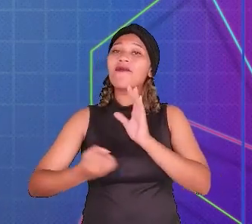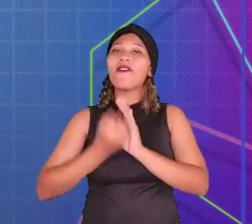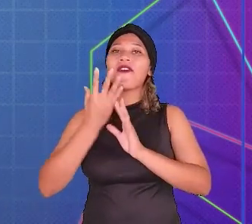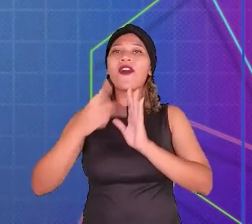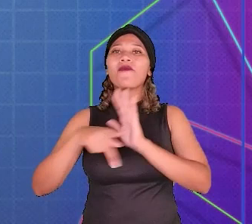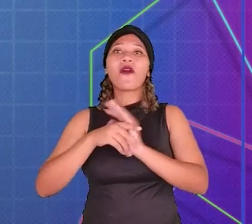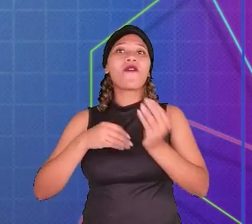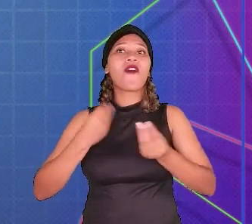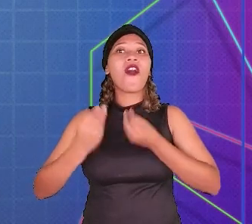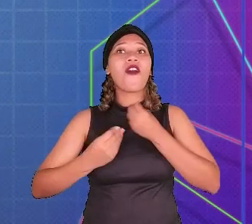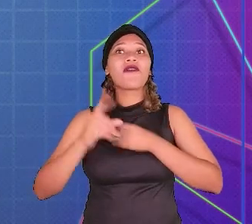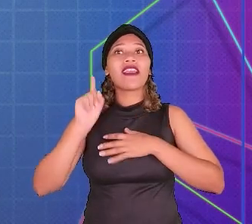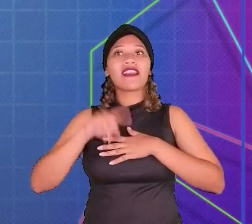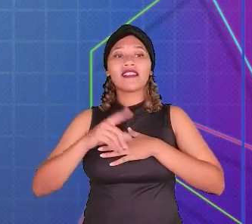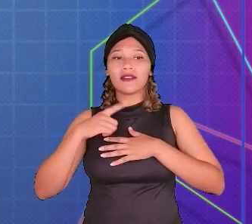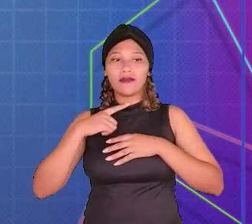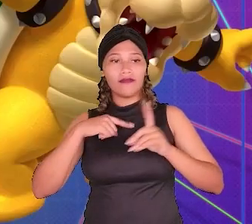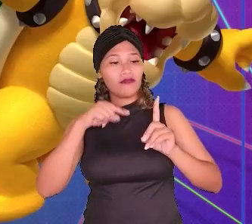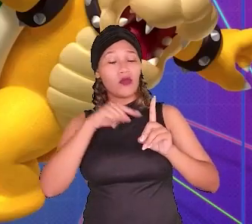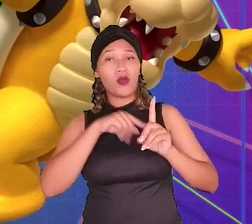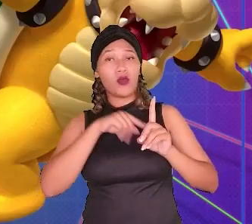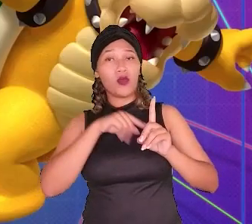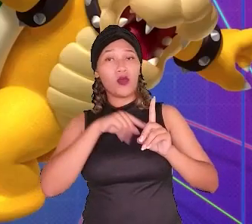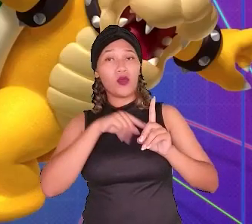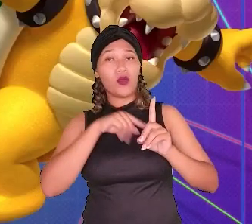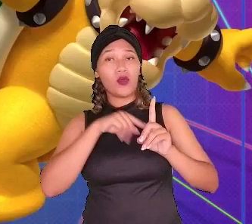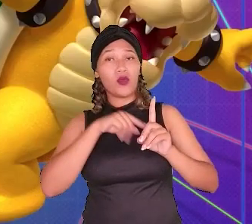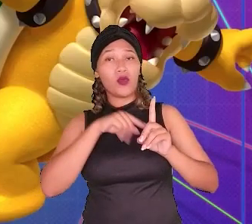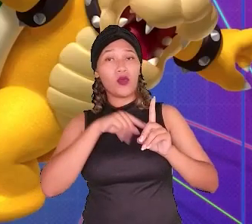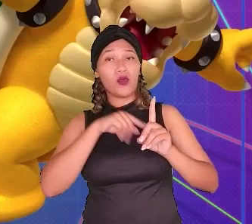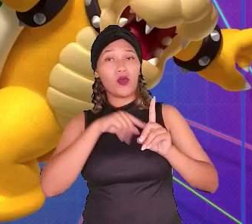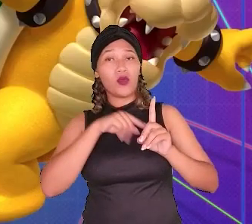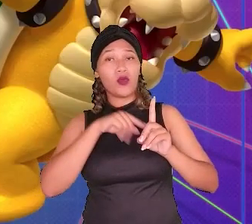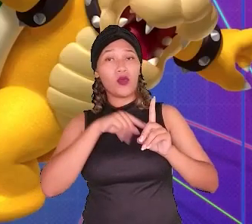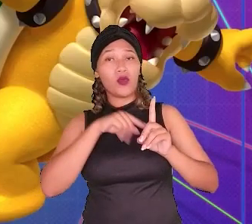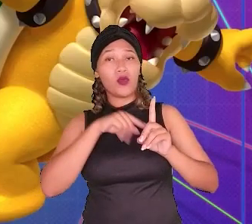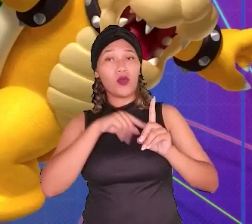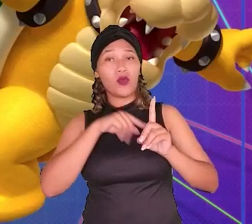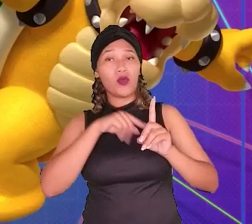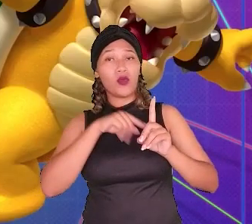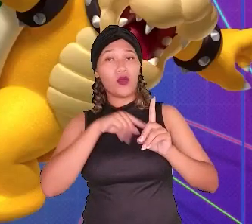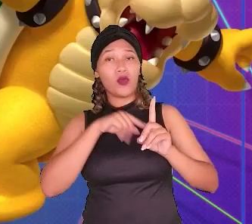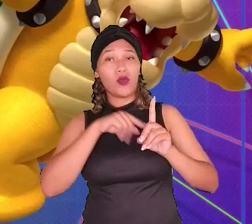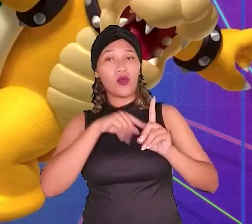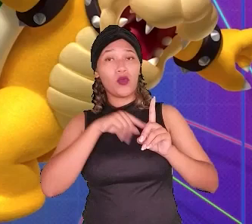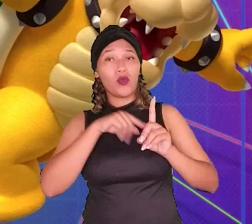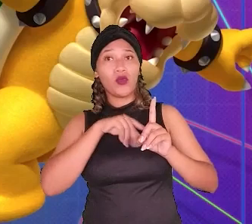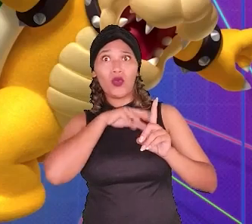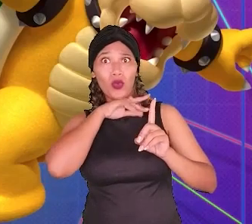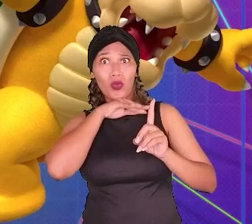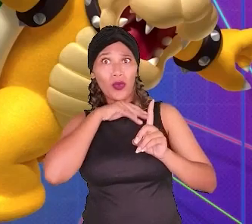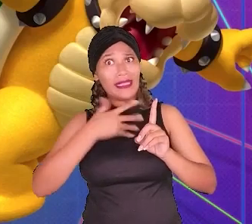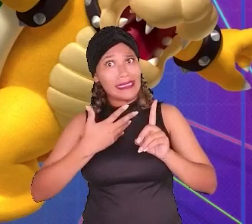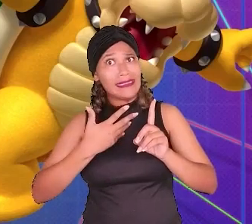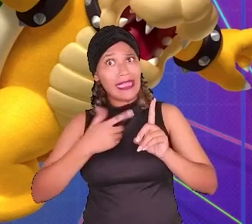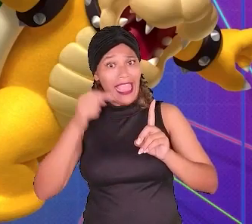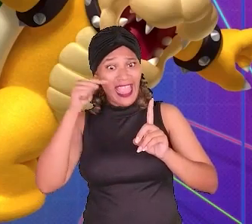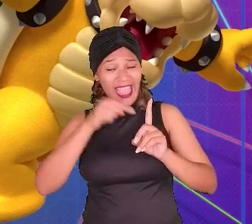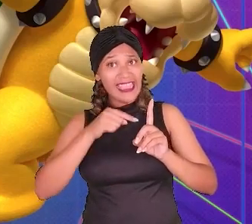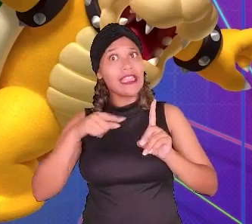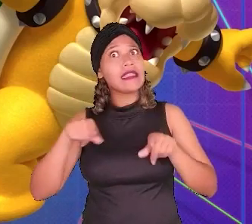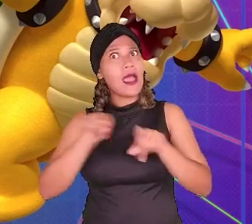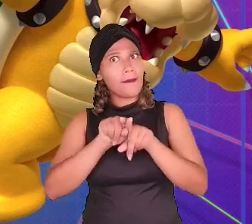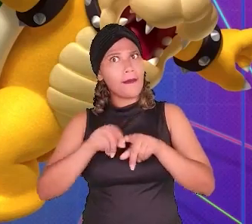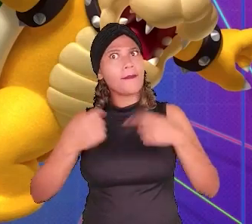maior parte das vezes, na forma de vilões. Imagem, tartaruga amarela com garras, presas e chifres. Vilã de Super Mario Bros. E mais,